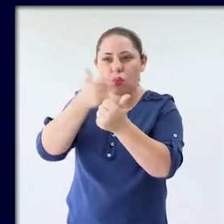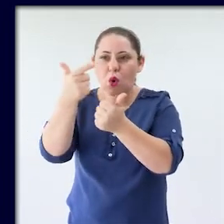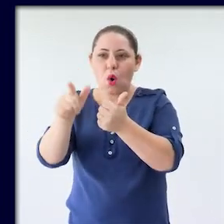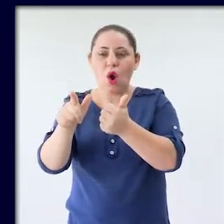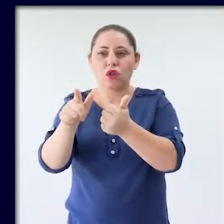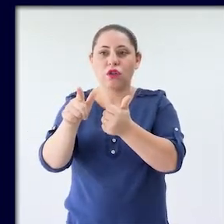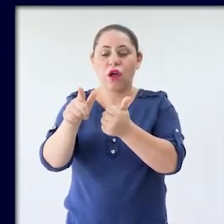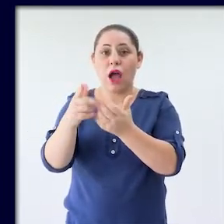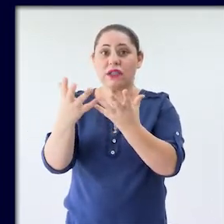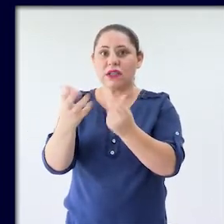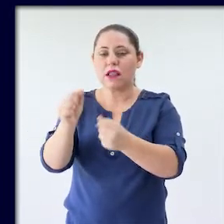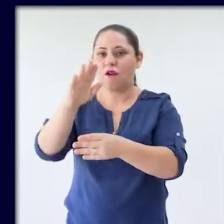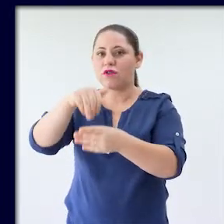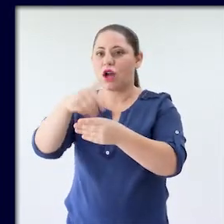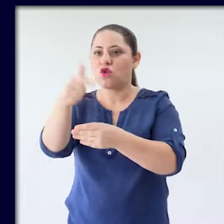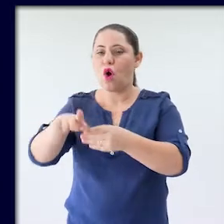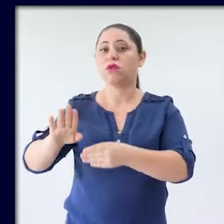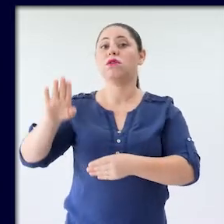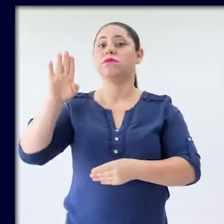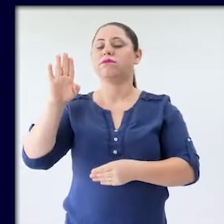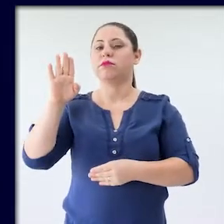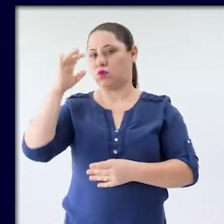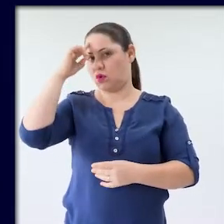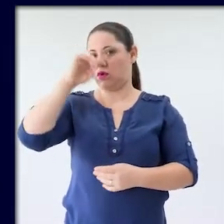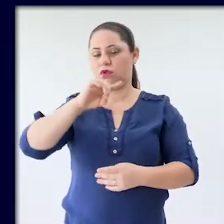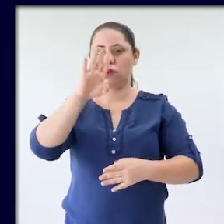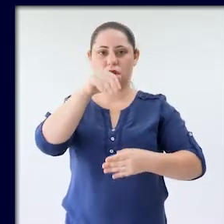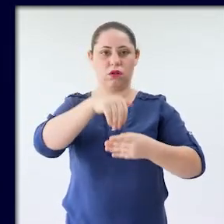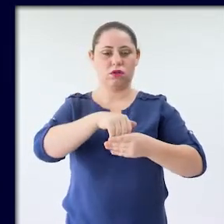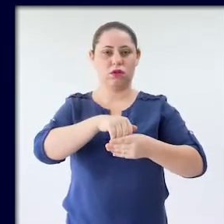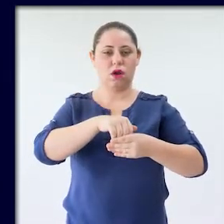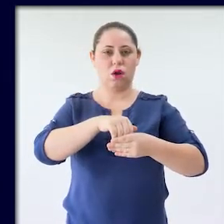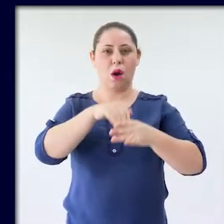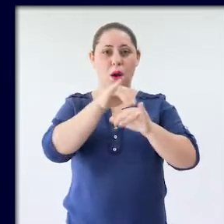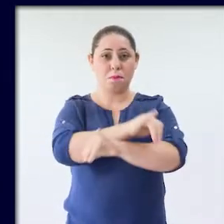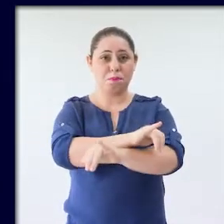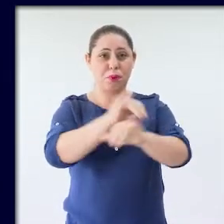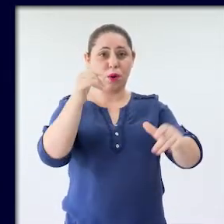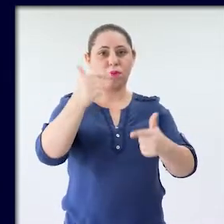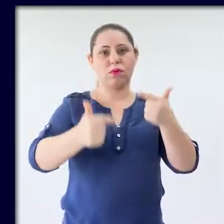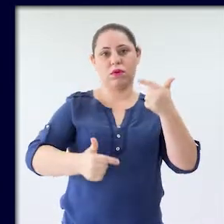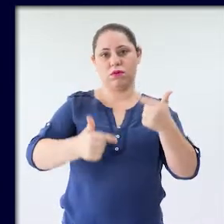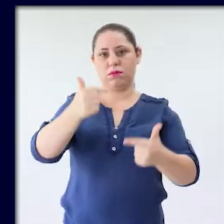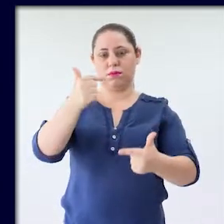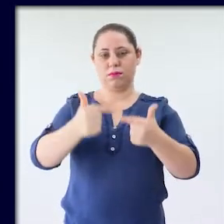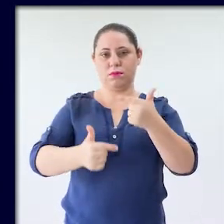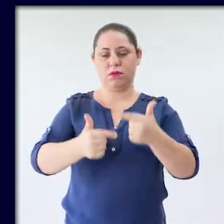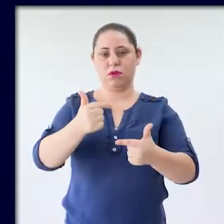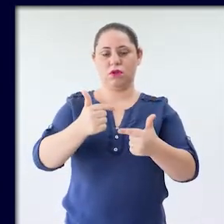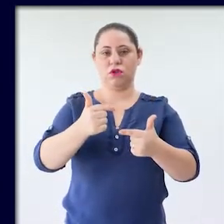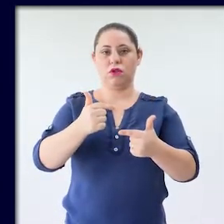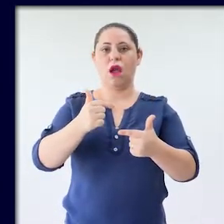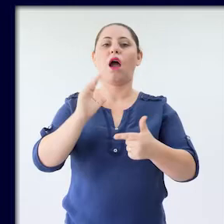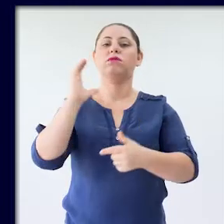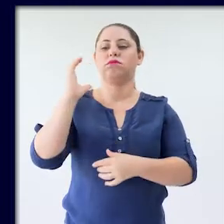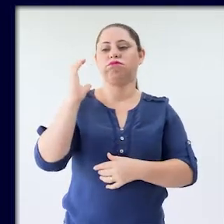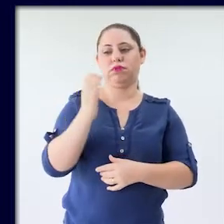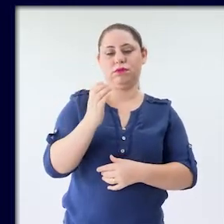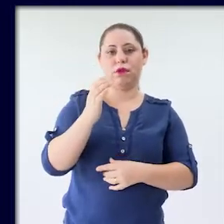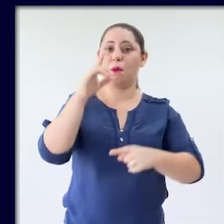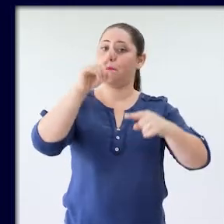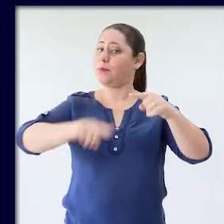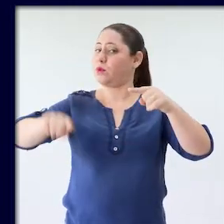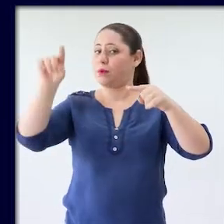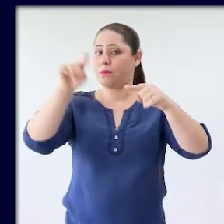a votar em determinado candidato. No dia da eleição, a propaganda política, ela caracteriza crime,